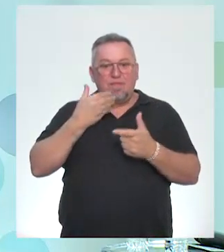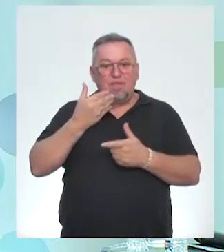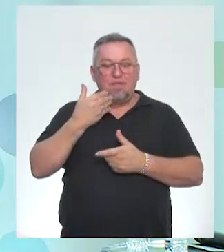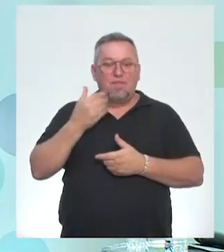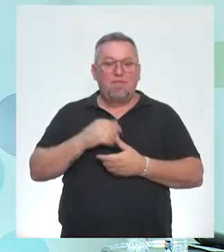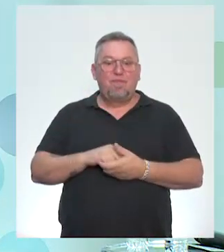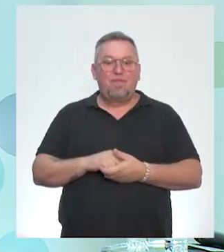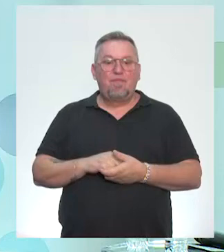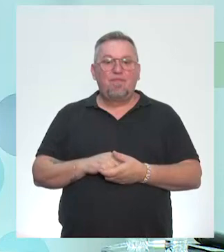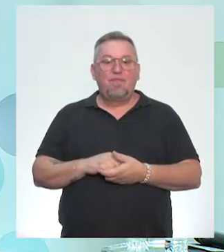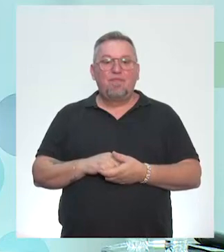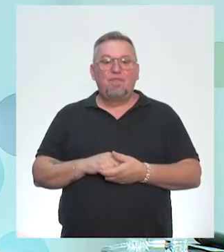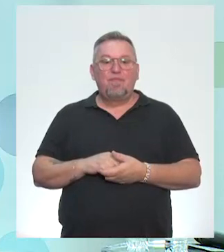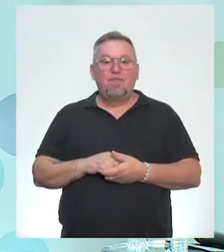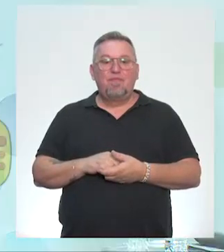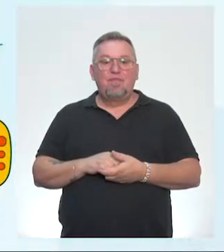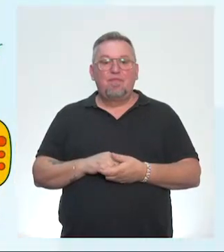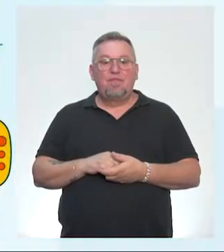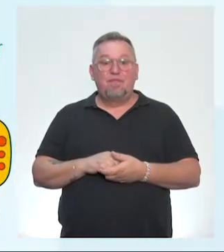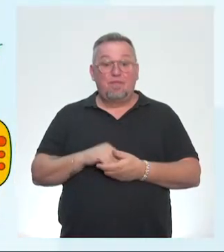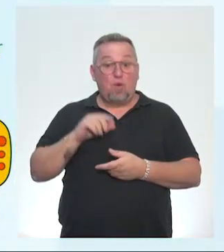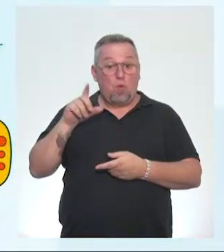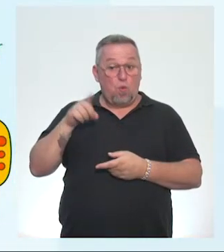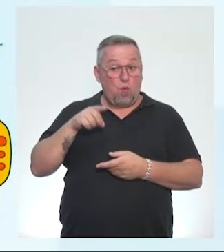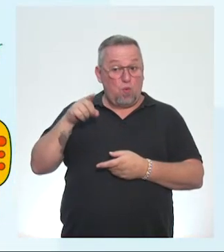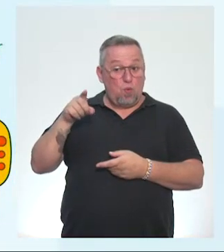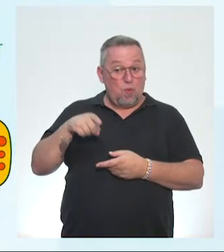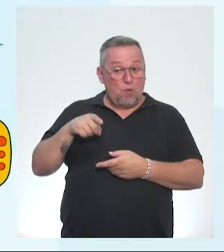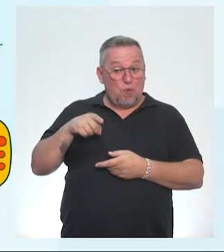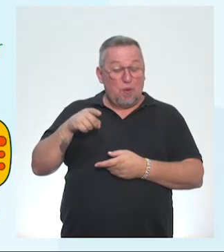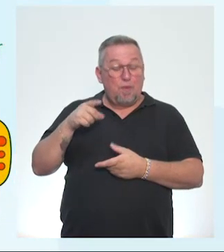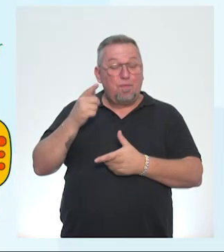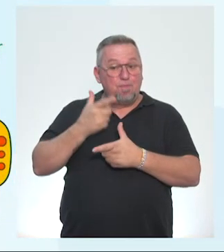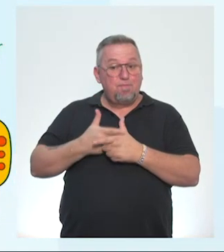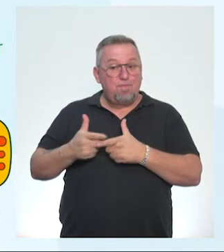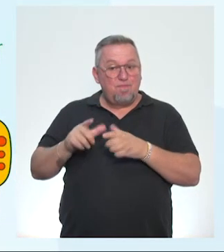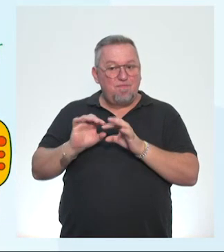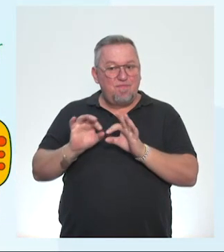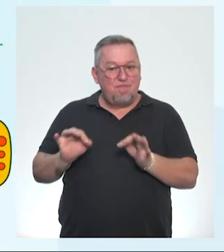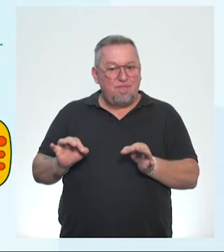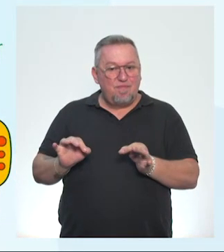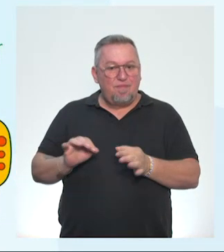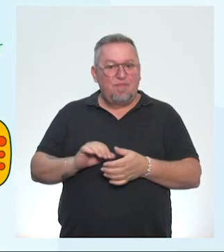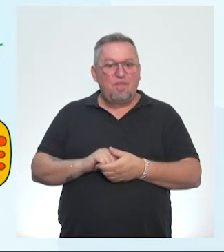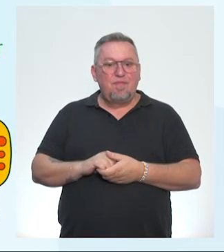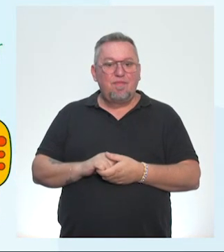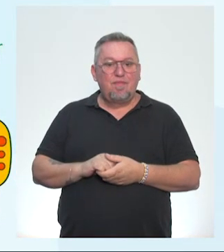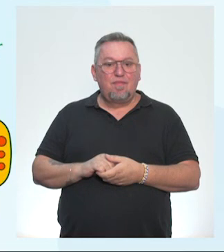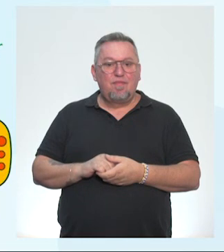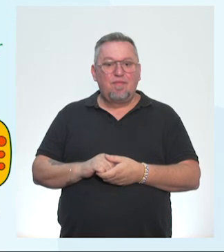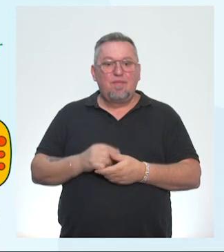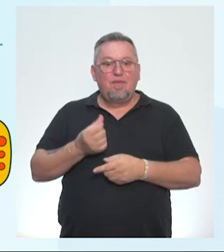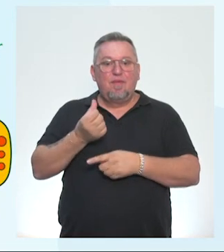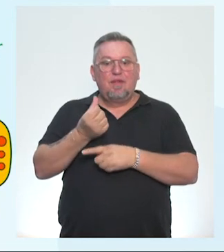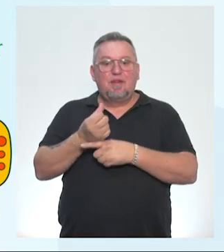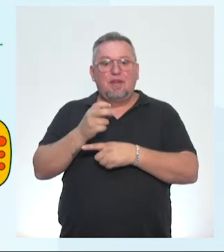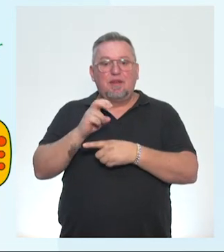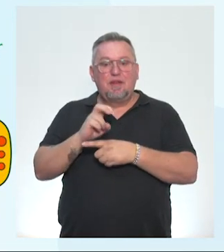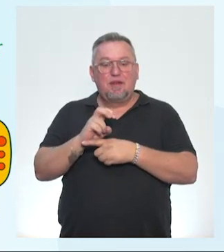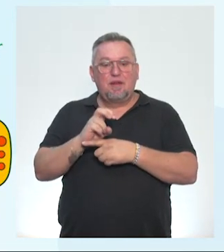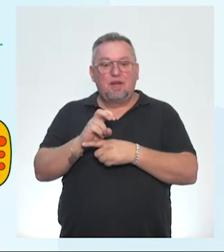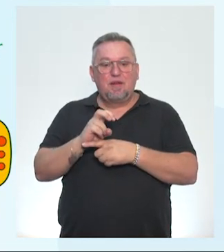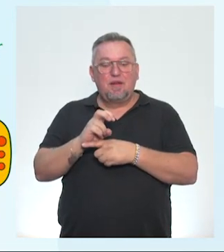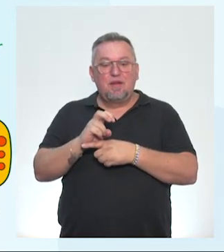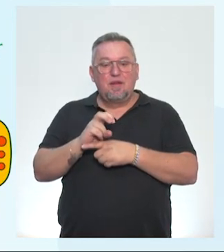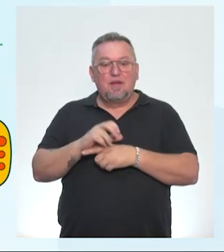Então, olha lá, cortou, lembrando que o cortar aqui é dividir, simplificar, cortou, na prática, o que nós fizemos?